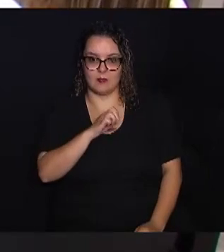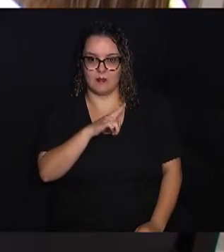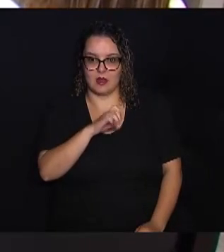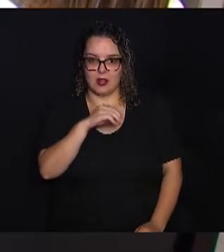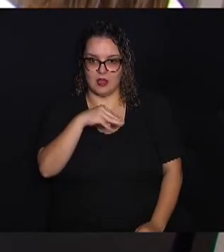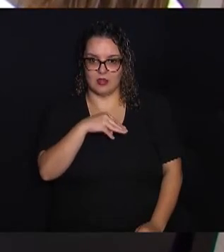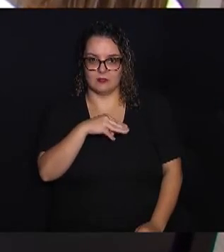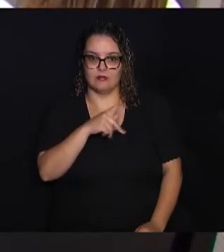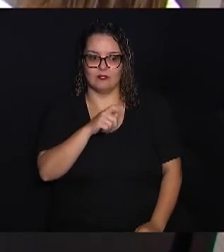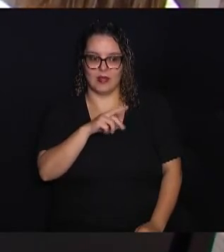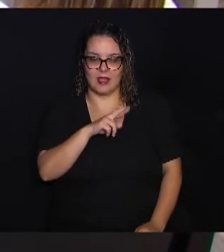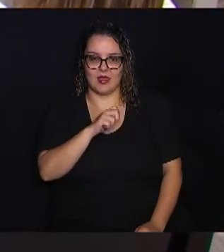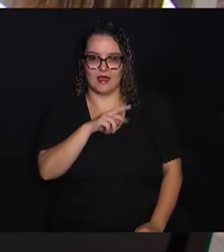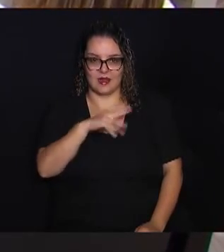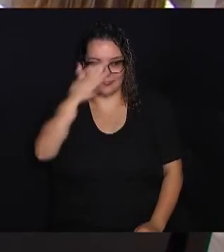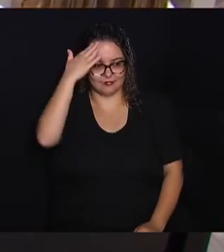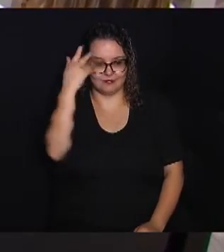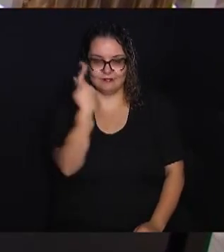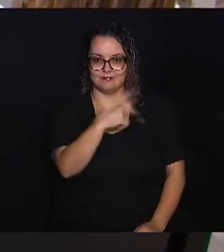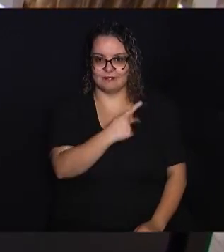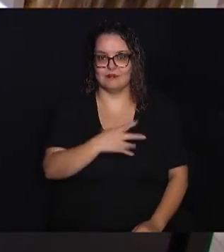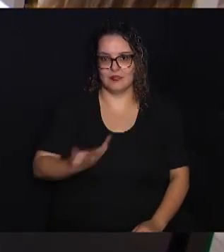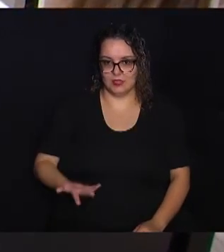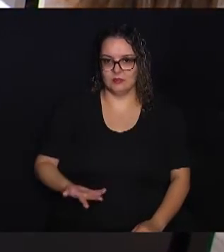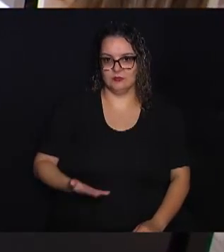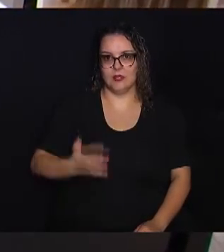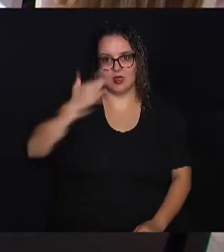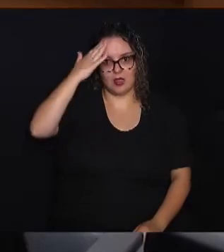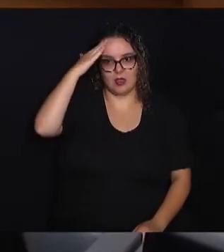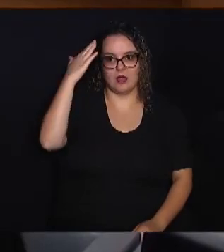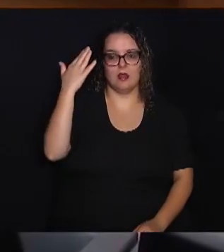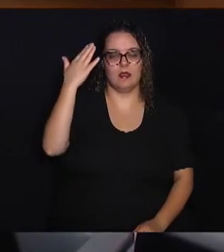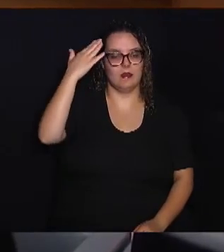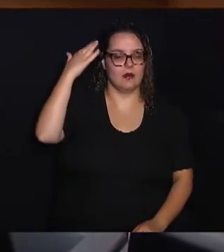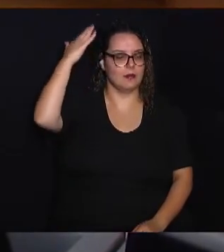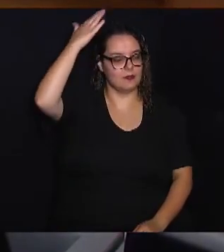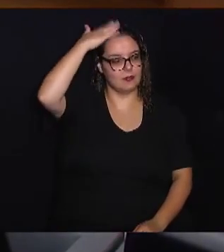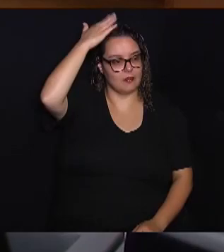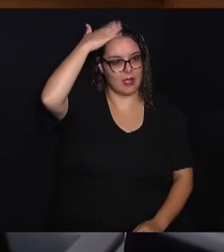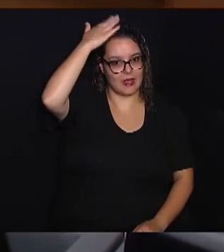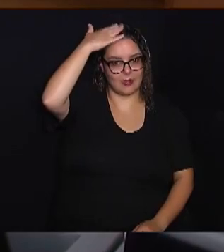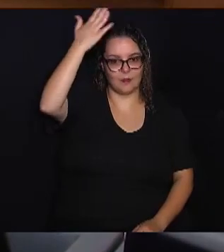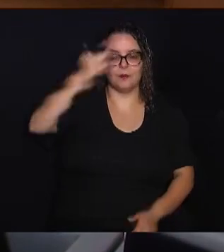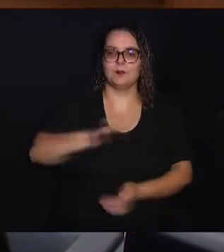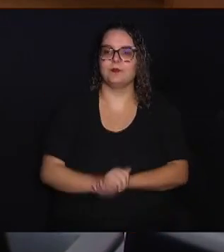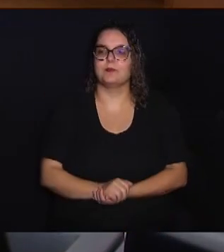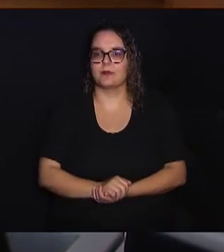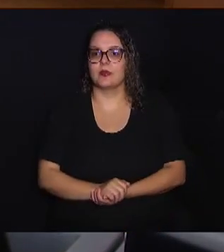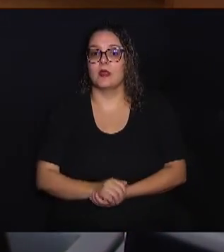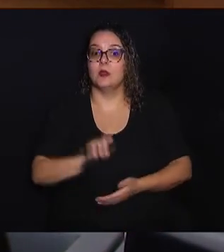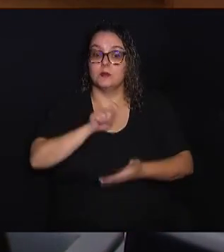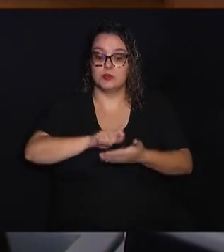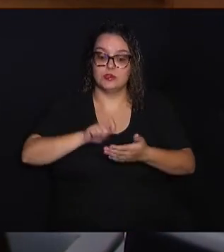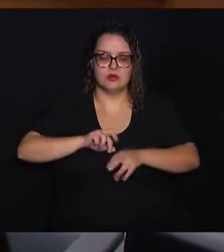1896. Foi autor de óperas e dedicou a maior parte de sua produção musical a este gênero. Escreveu diversas canções que até hoje